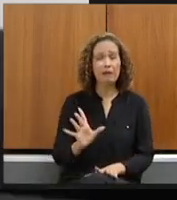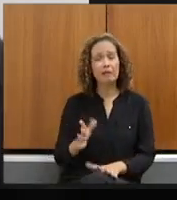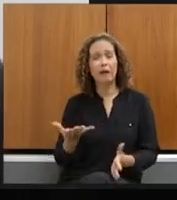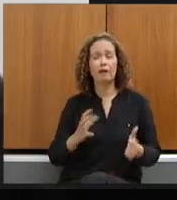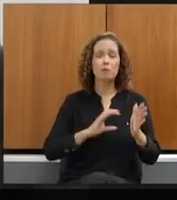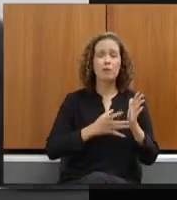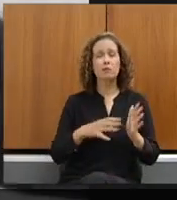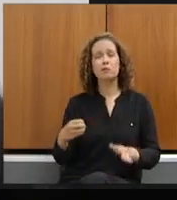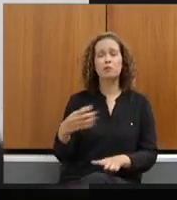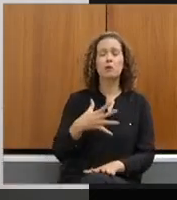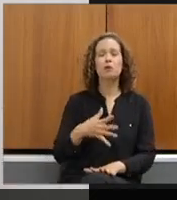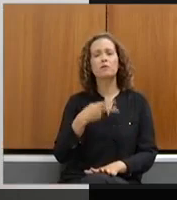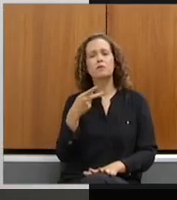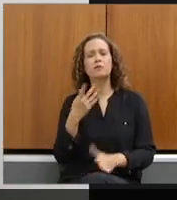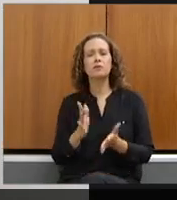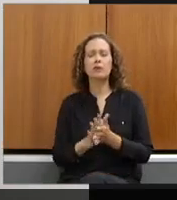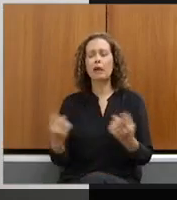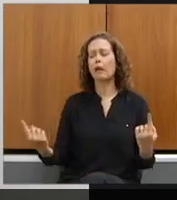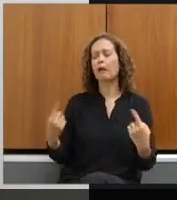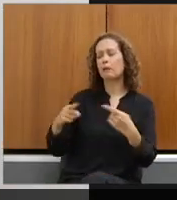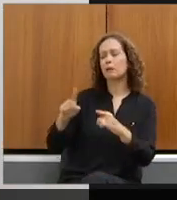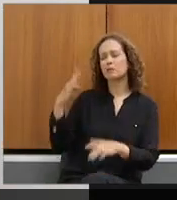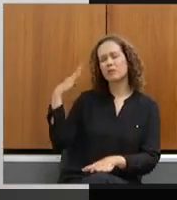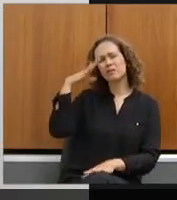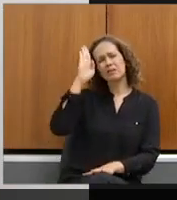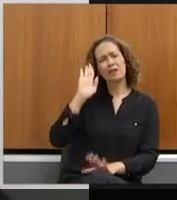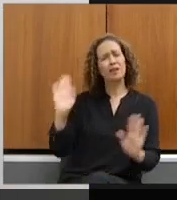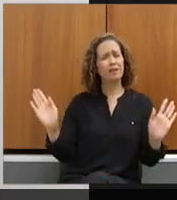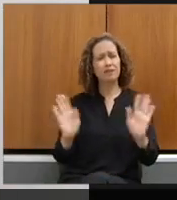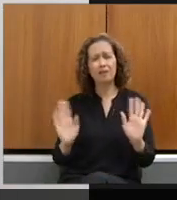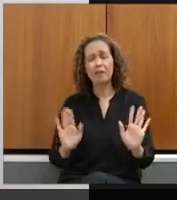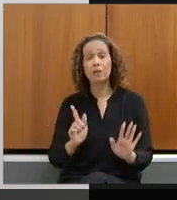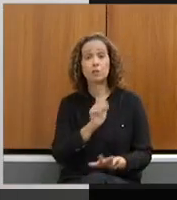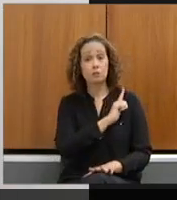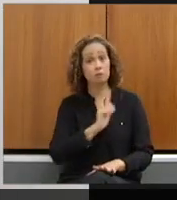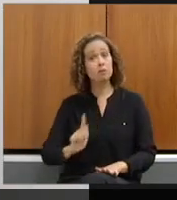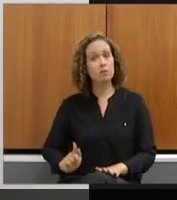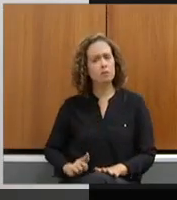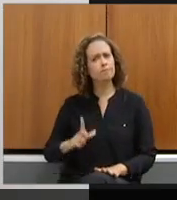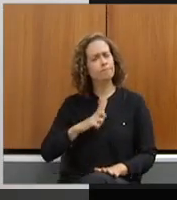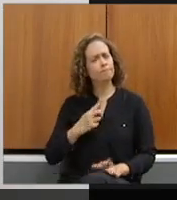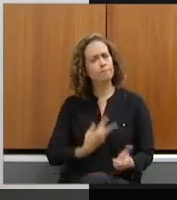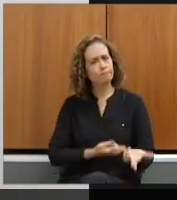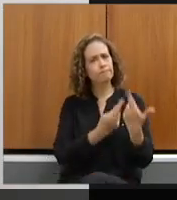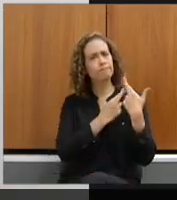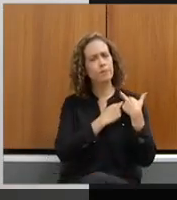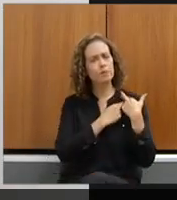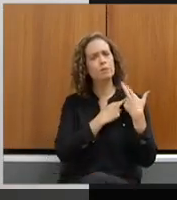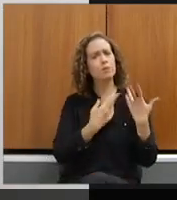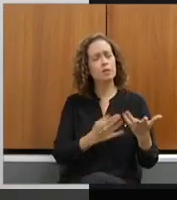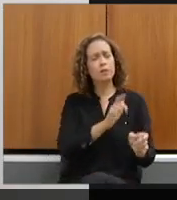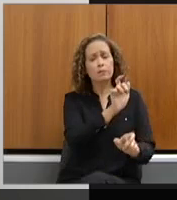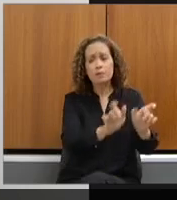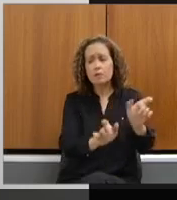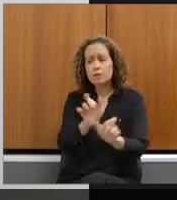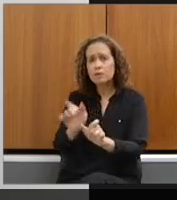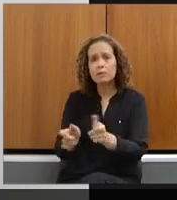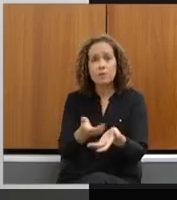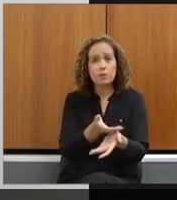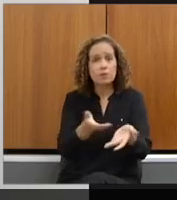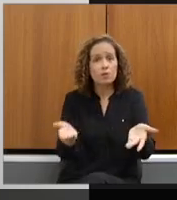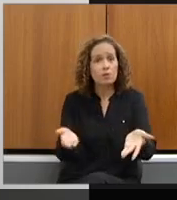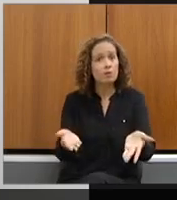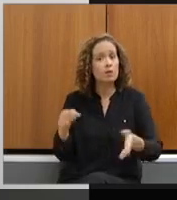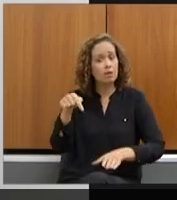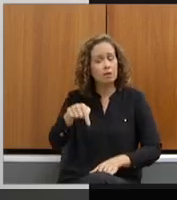porque o partido novo falou que vai ser oposição ao bolsonaro não é tu Governador tem responsabilidade com as pessoas que moram em